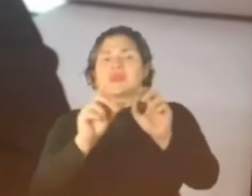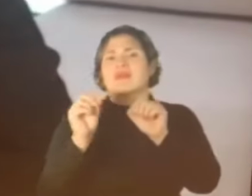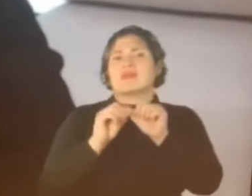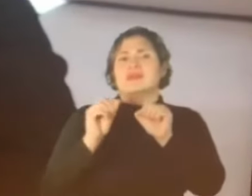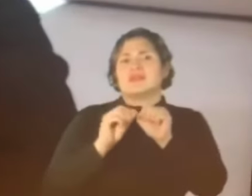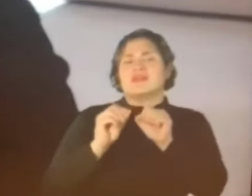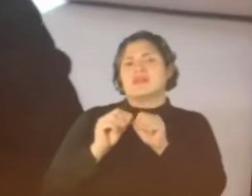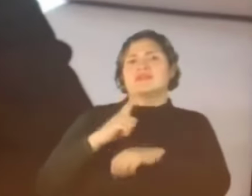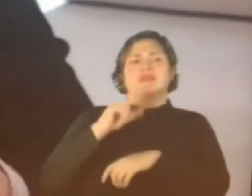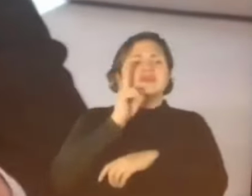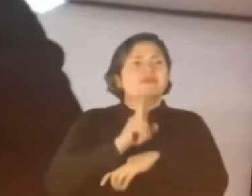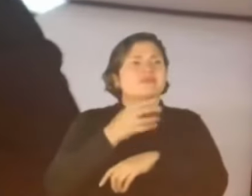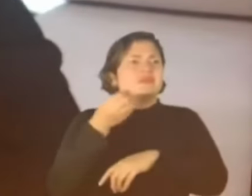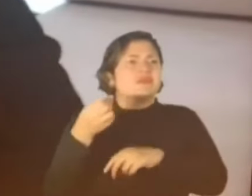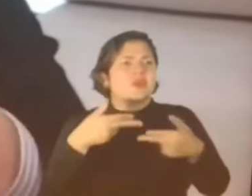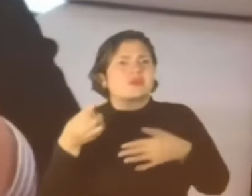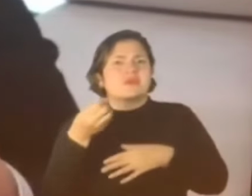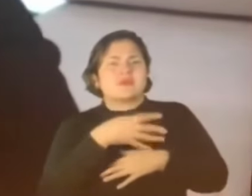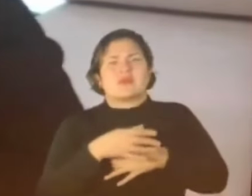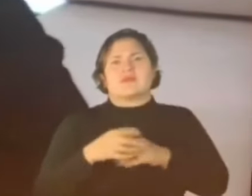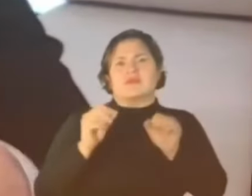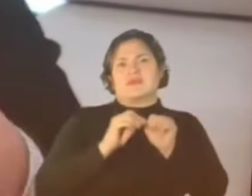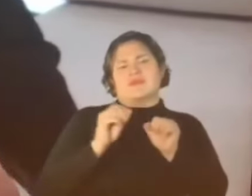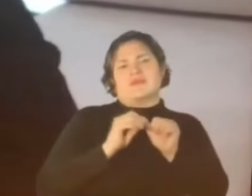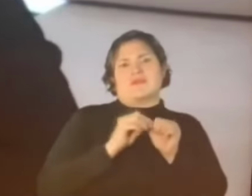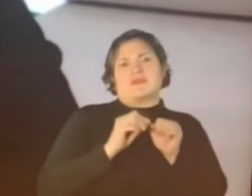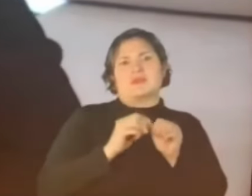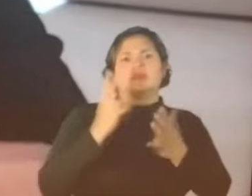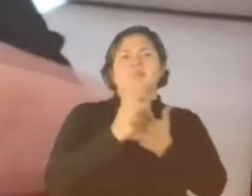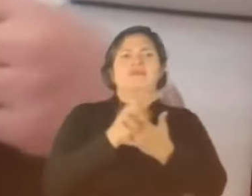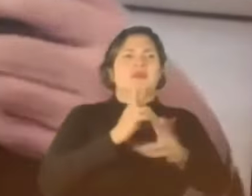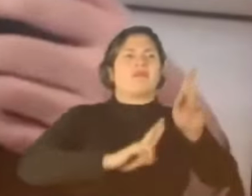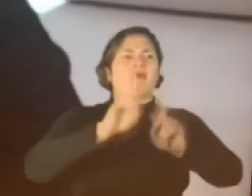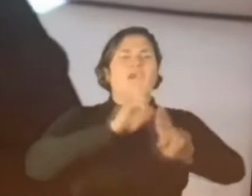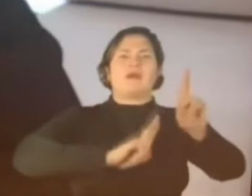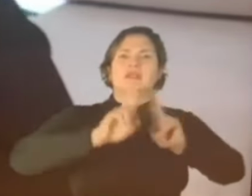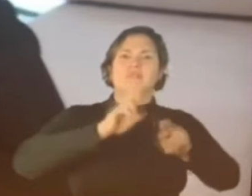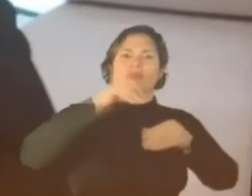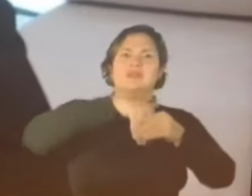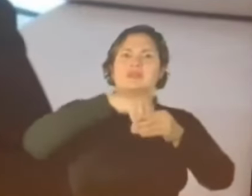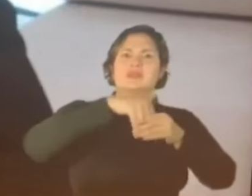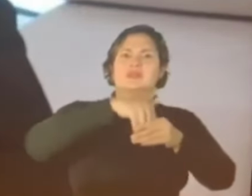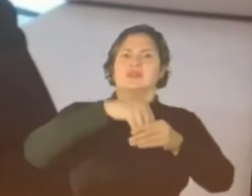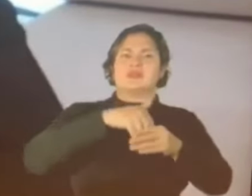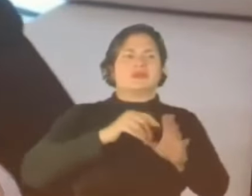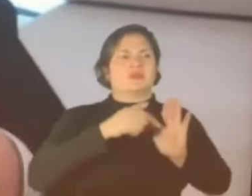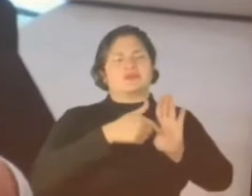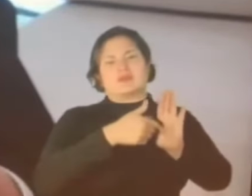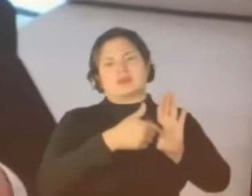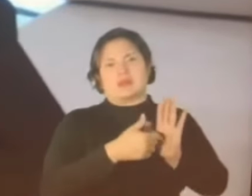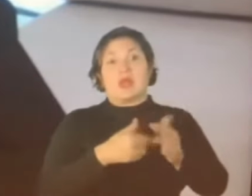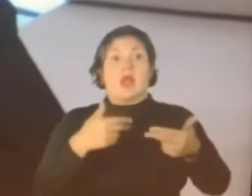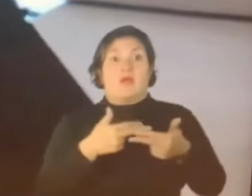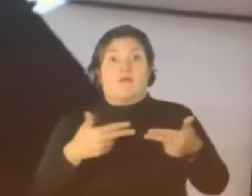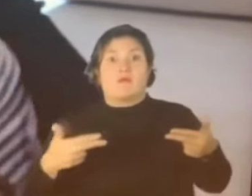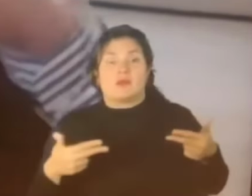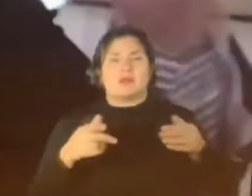de fatos sem densidade para modificação de resultados de eleições exponenciais. Fatos,